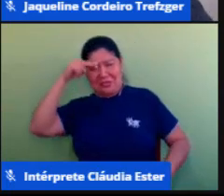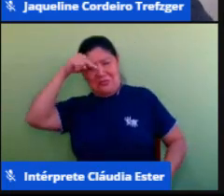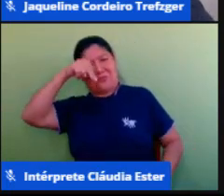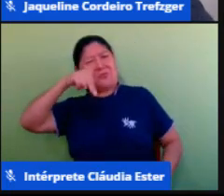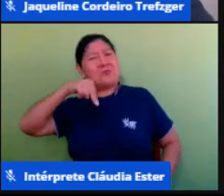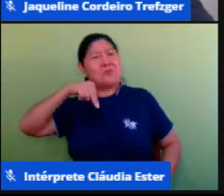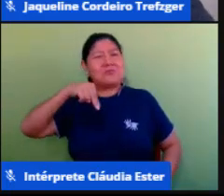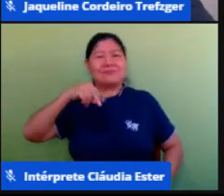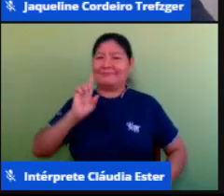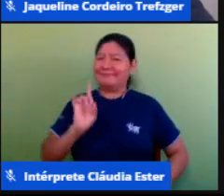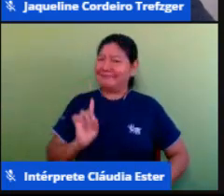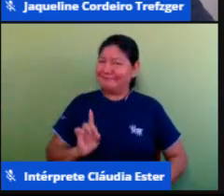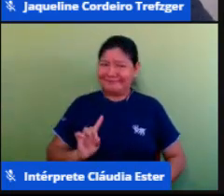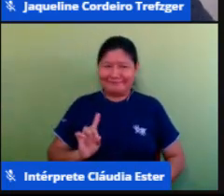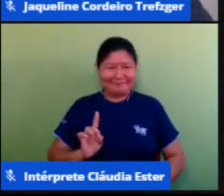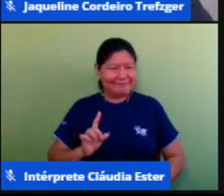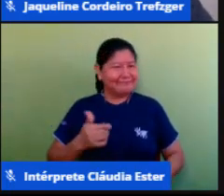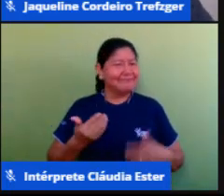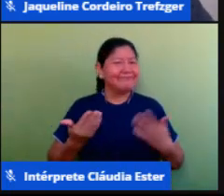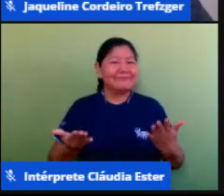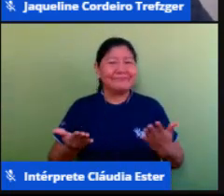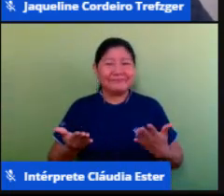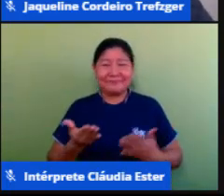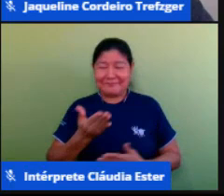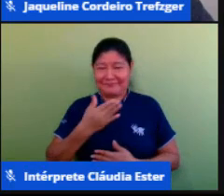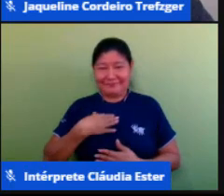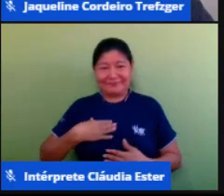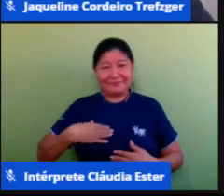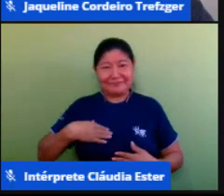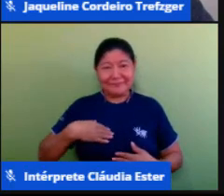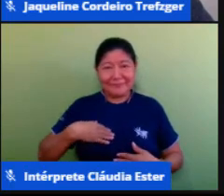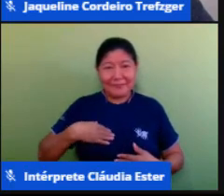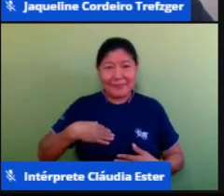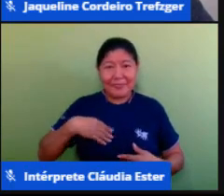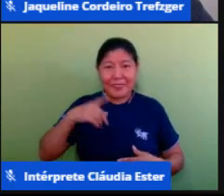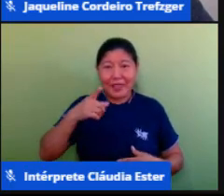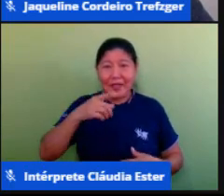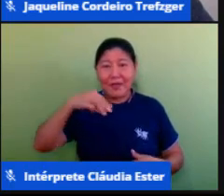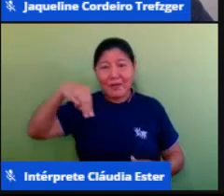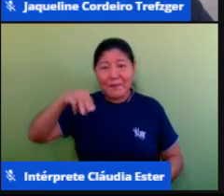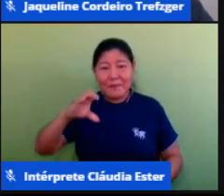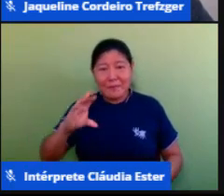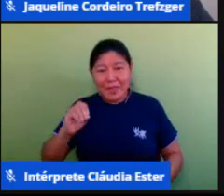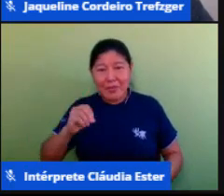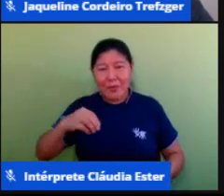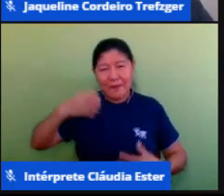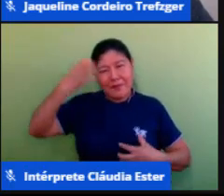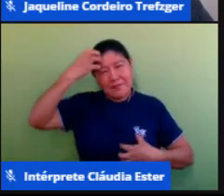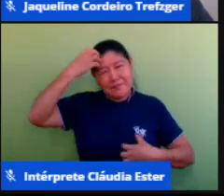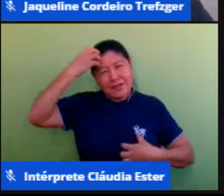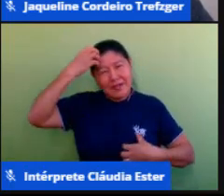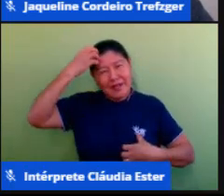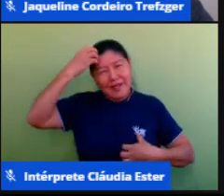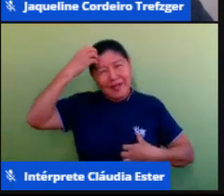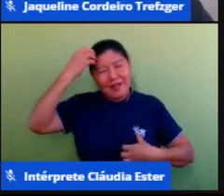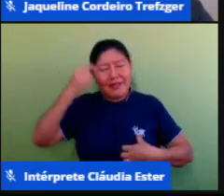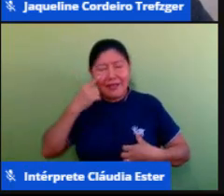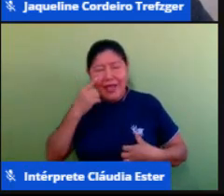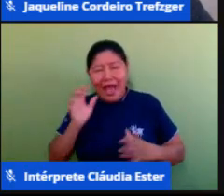outros. O mico-leão dourado era a minoria e tinha mania de